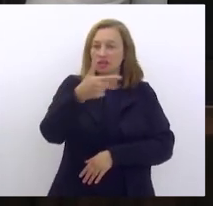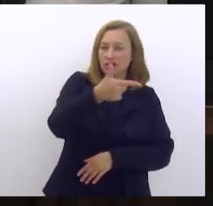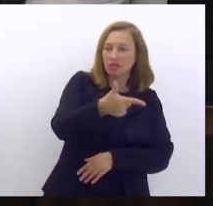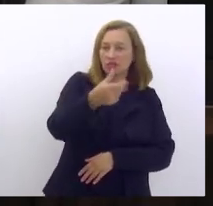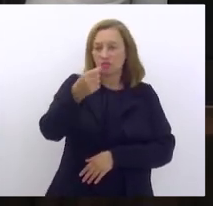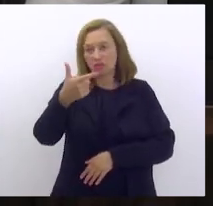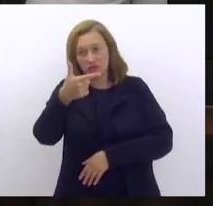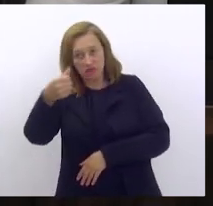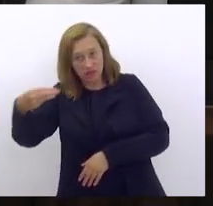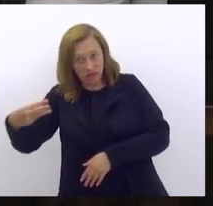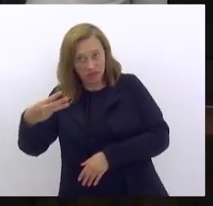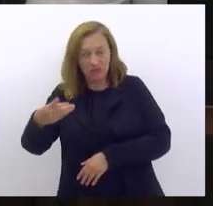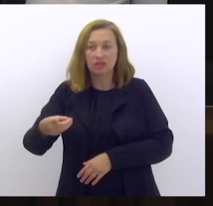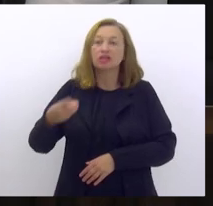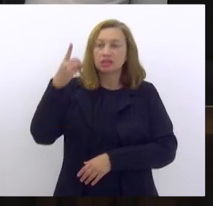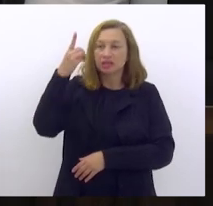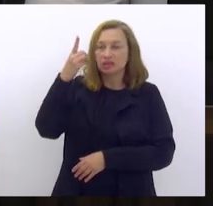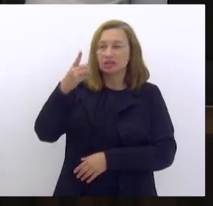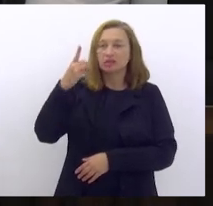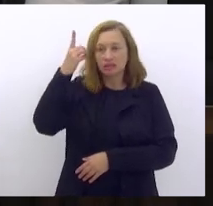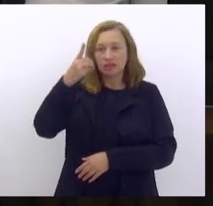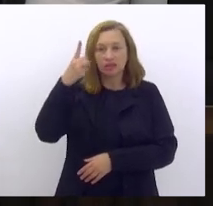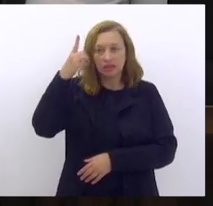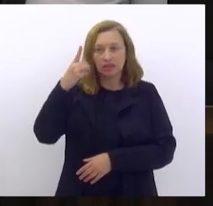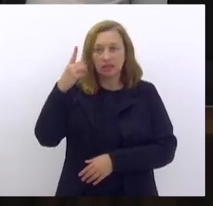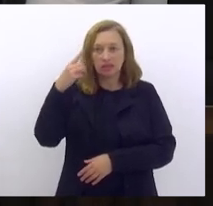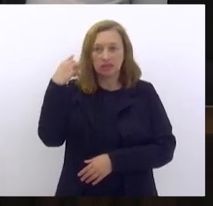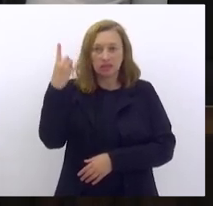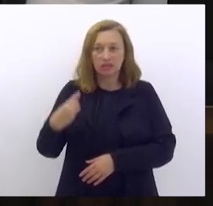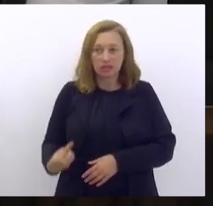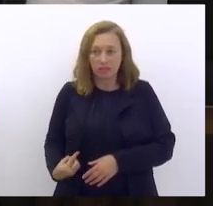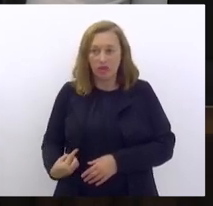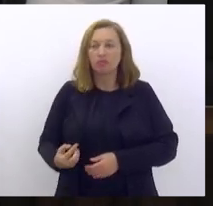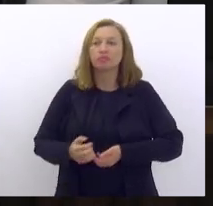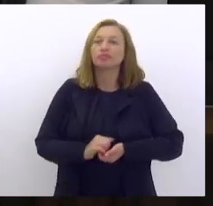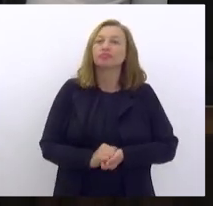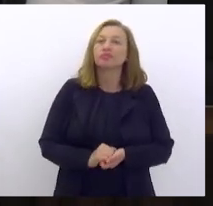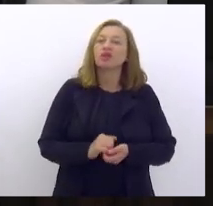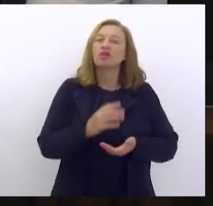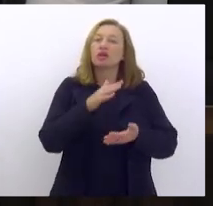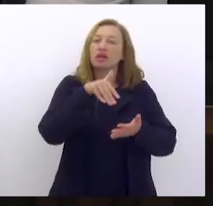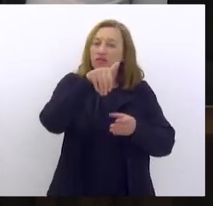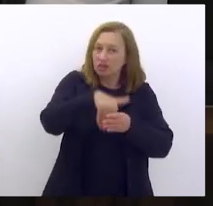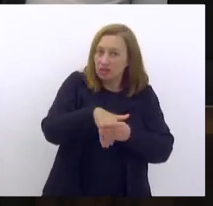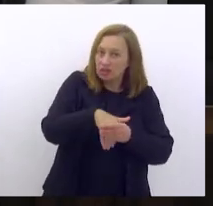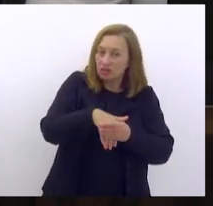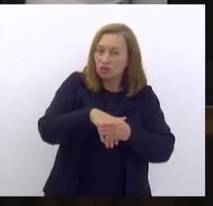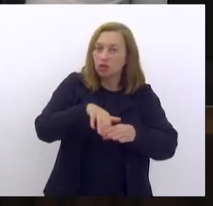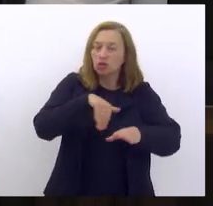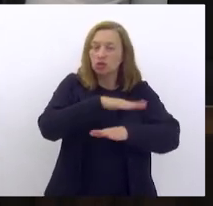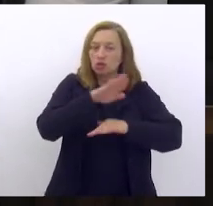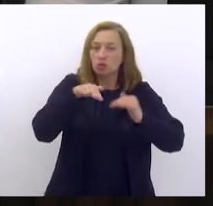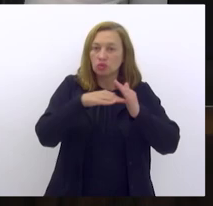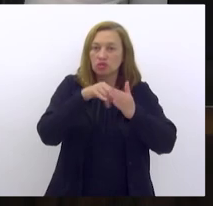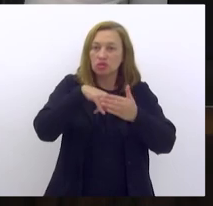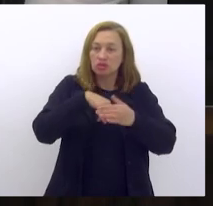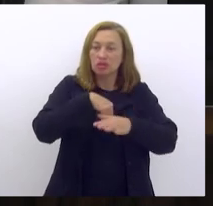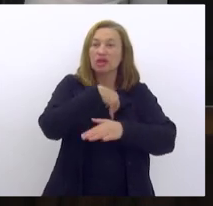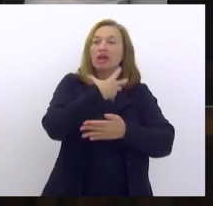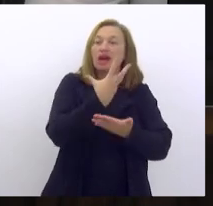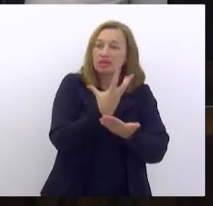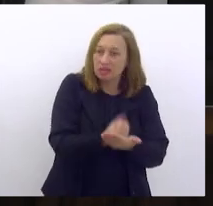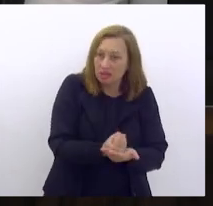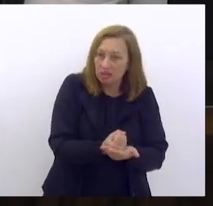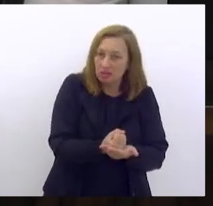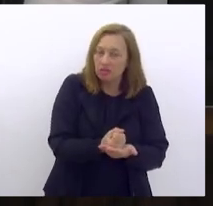1753/2023 da nossa autora, deputada Dani Balbi. Em votação, senhores que aprovam, permaneçam como